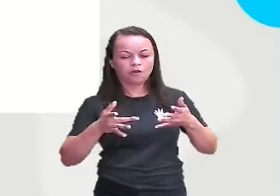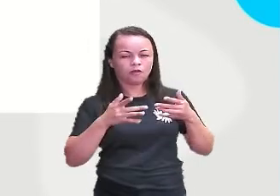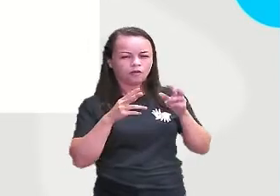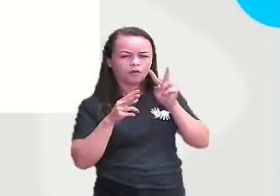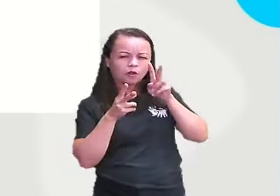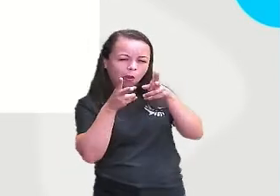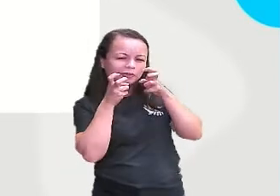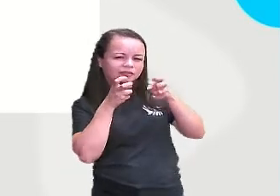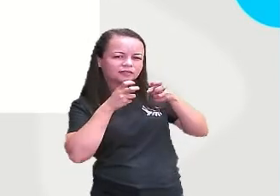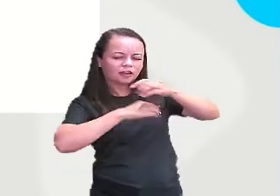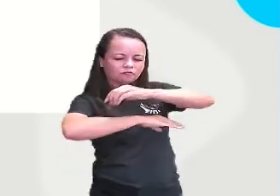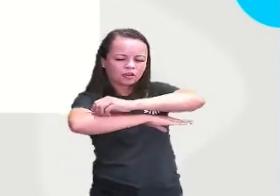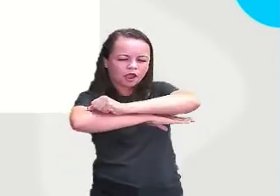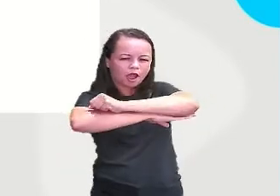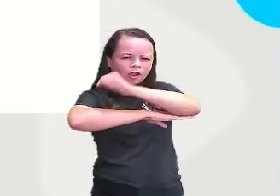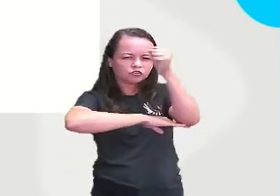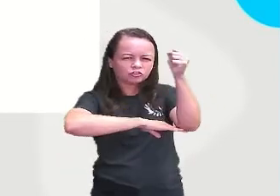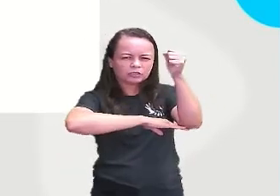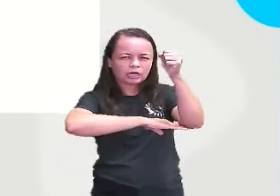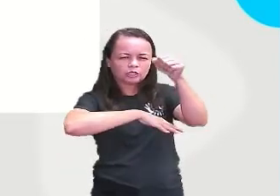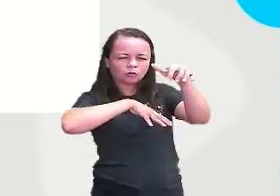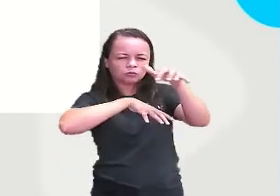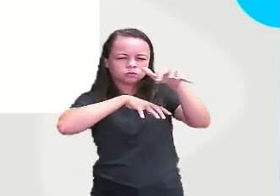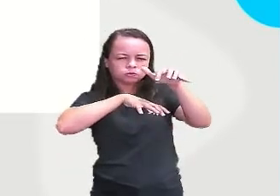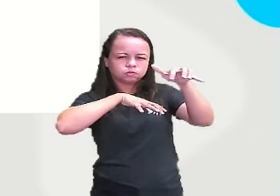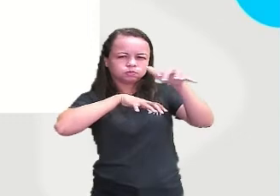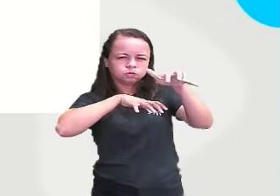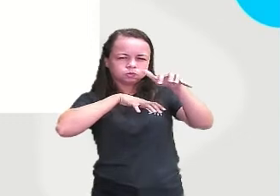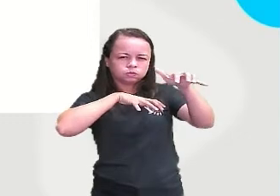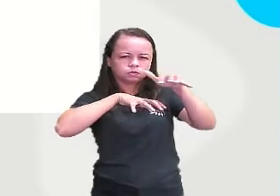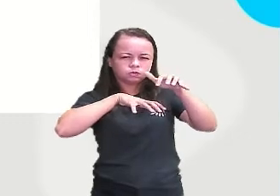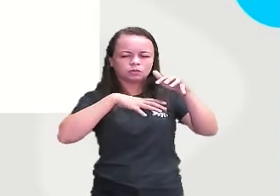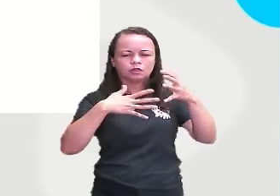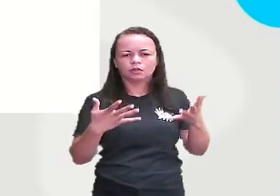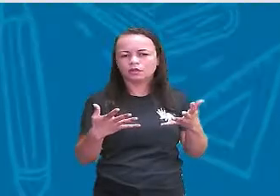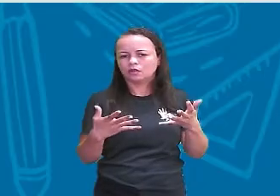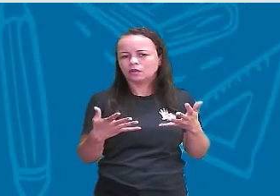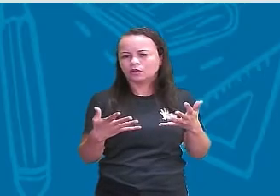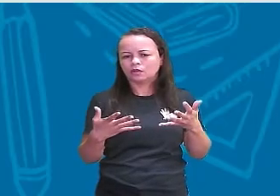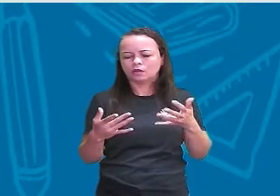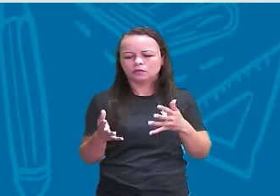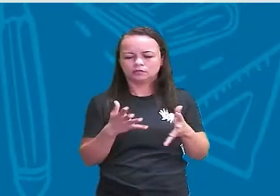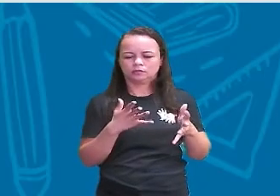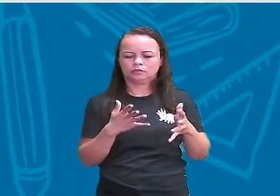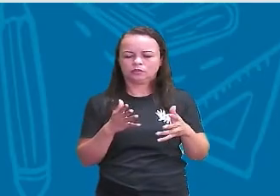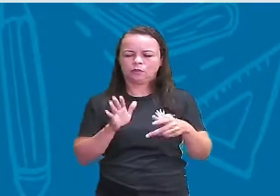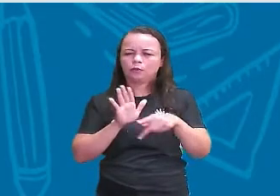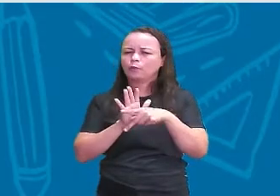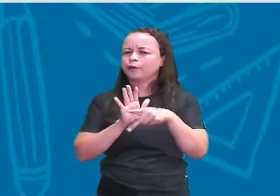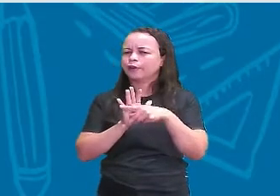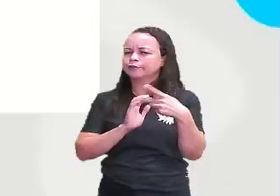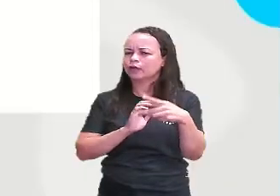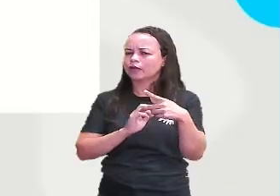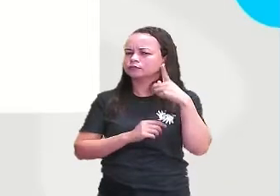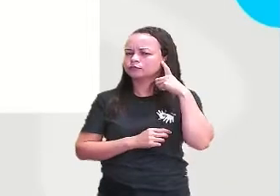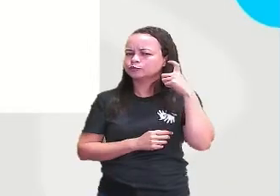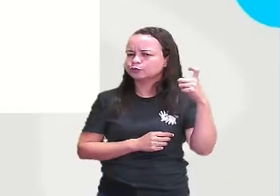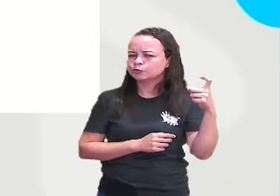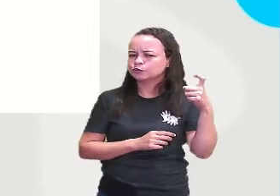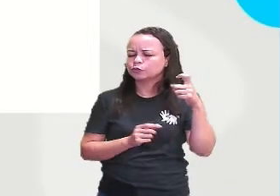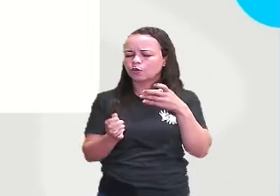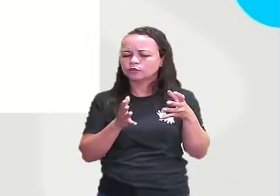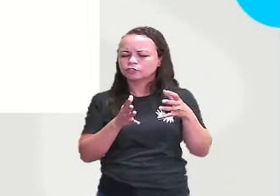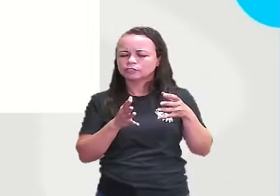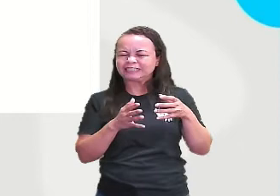estão tremendo. E aí, qual propriedade do som está incomodando